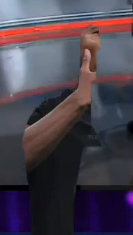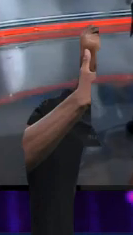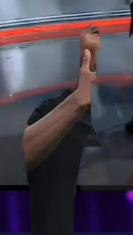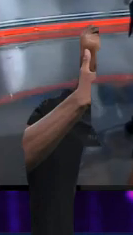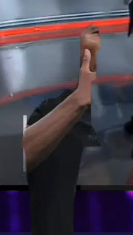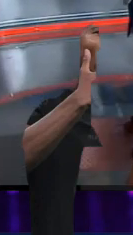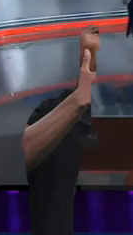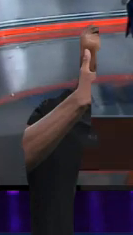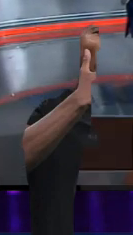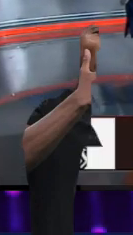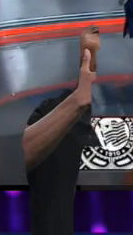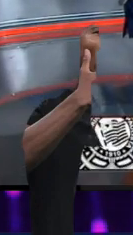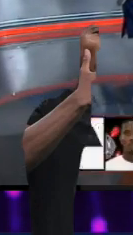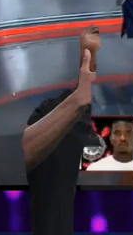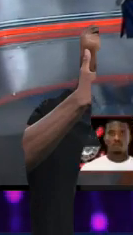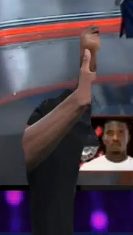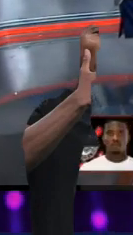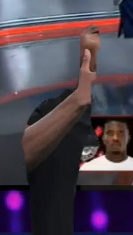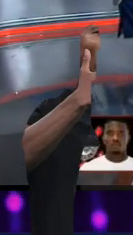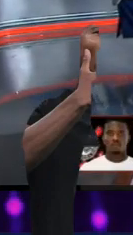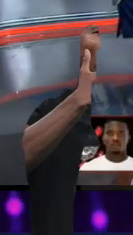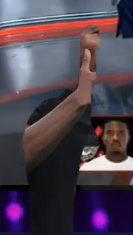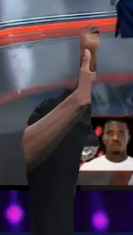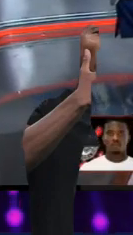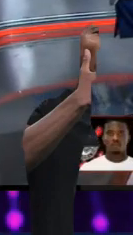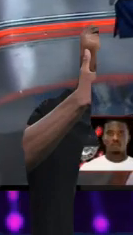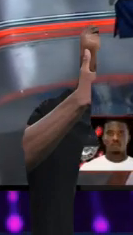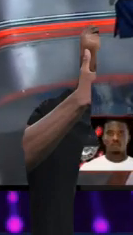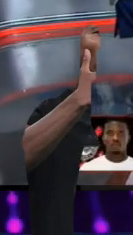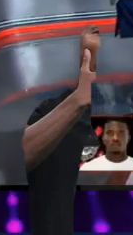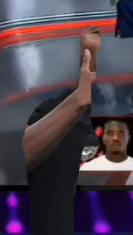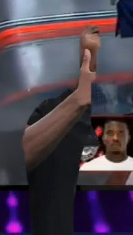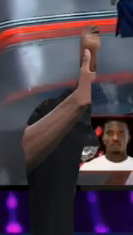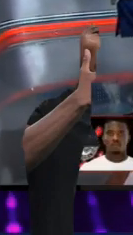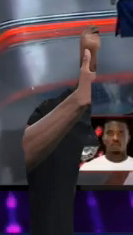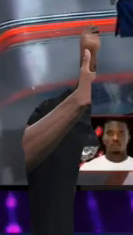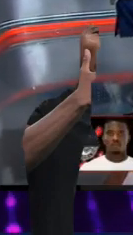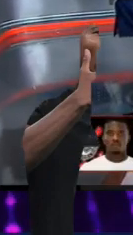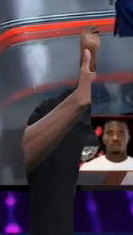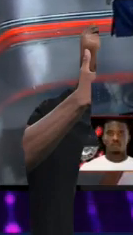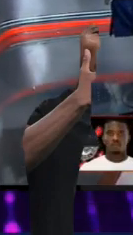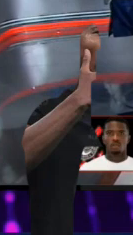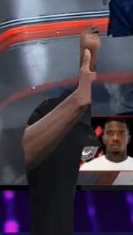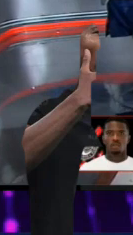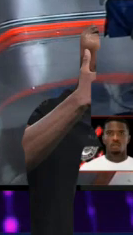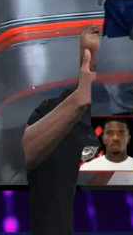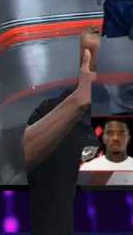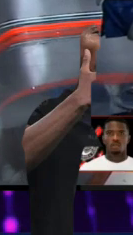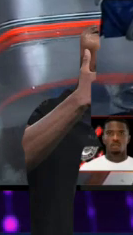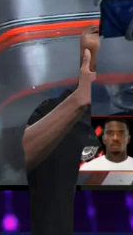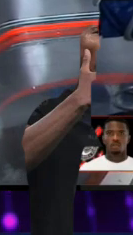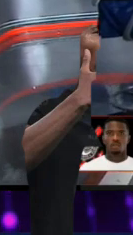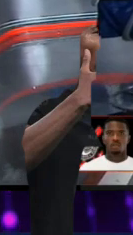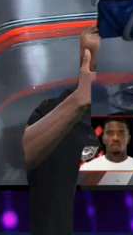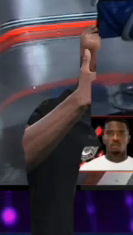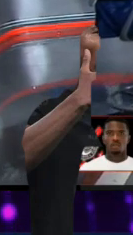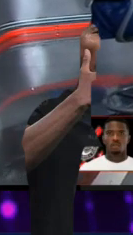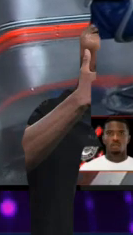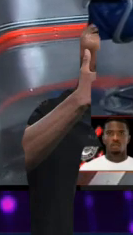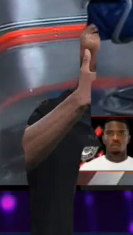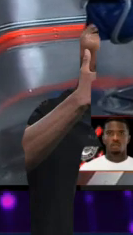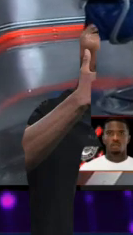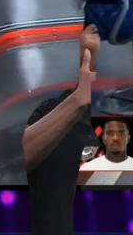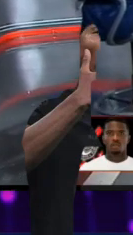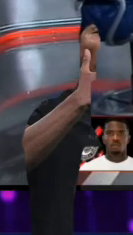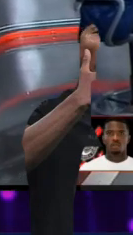Não, não dá pra ouvir a pergunta, só dá pra ouvir um e aí, e ele fala, não vou nem render muito não. Ele é uma voz feminina e pergunta só pra ele, e aí, né, do jogo?